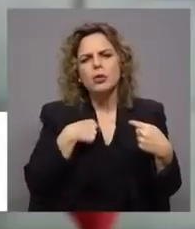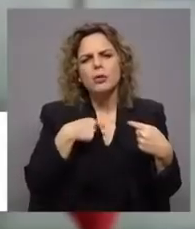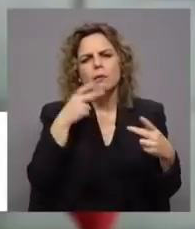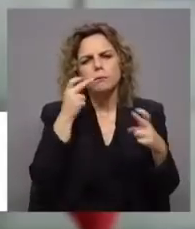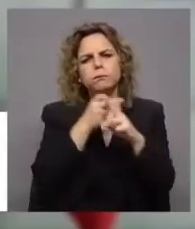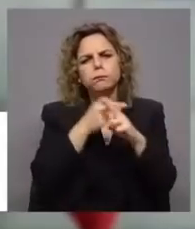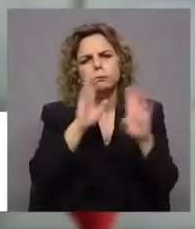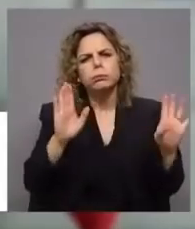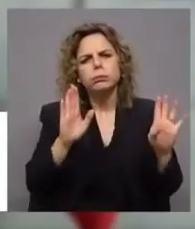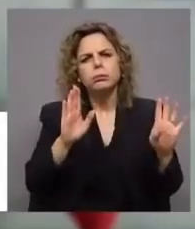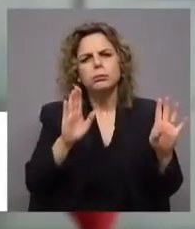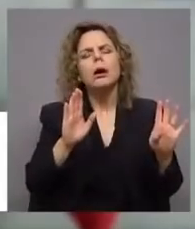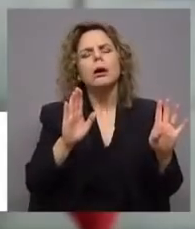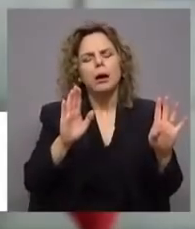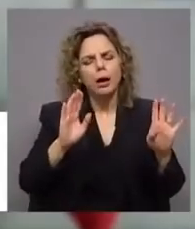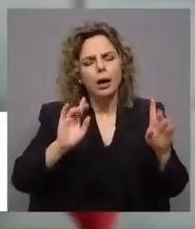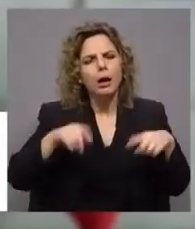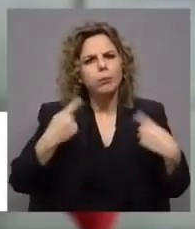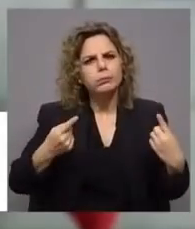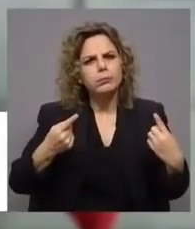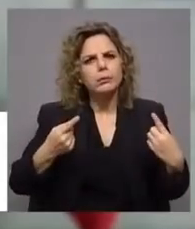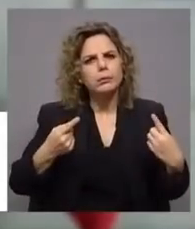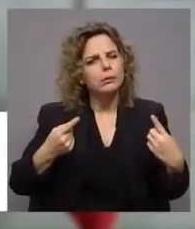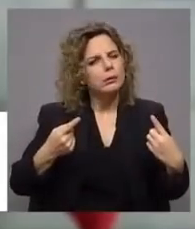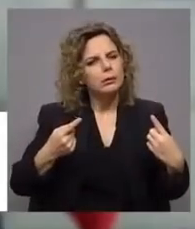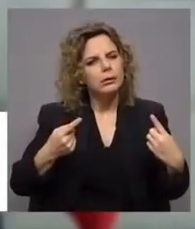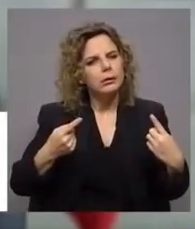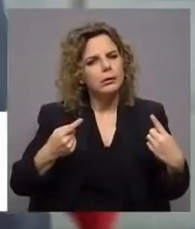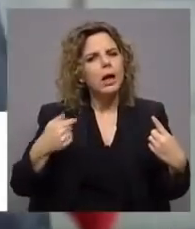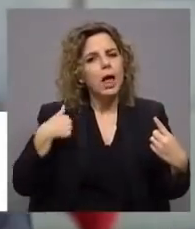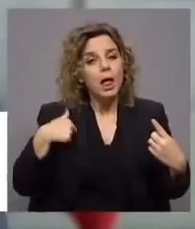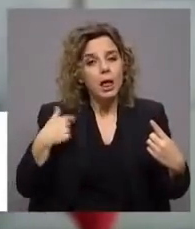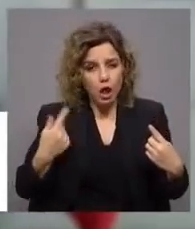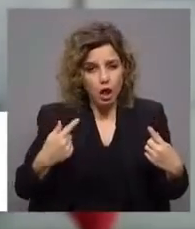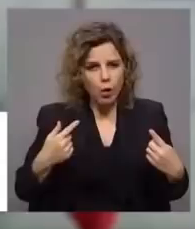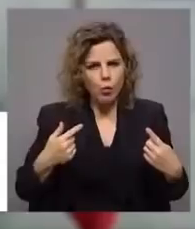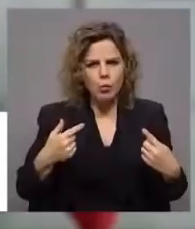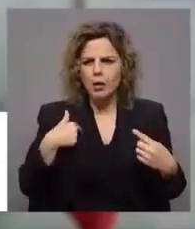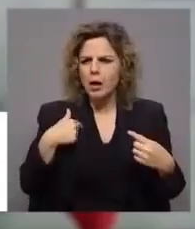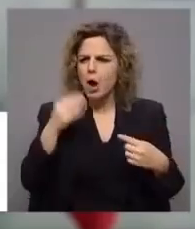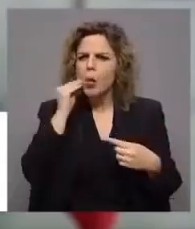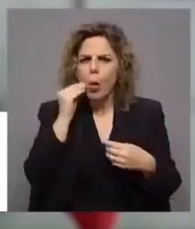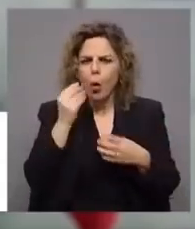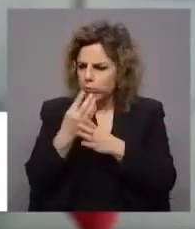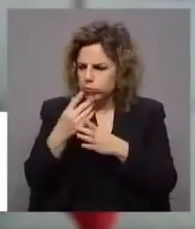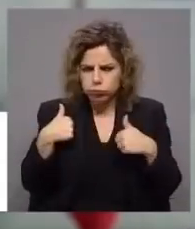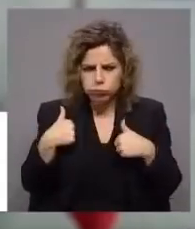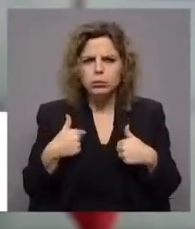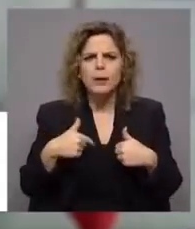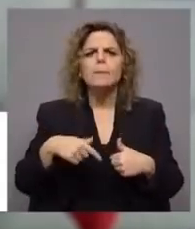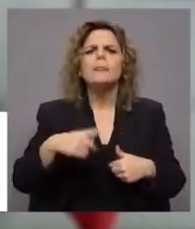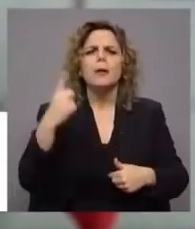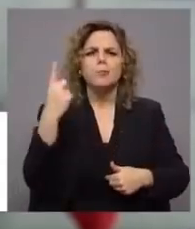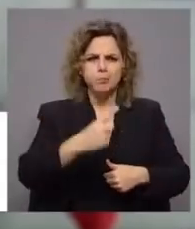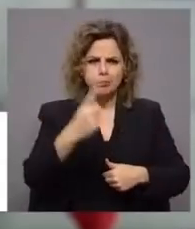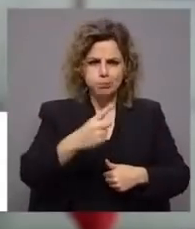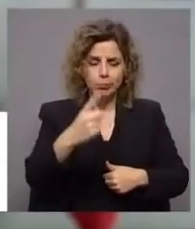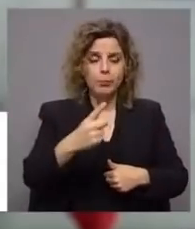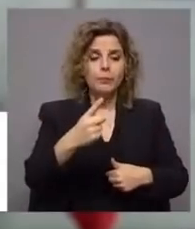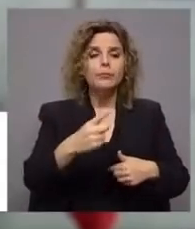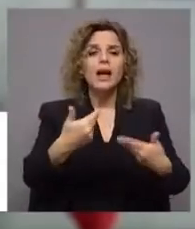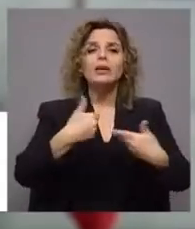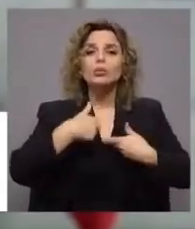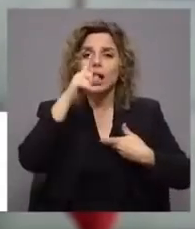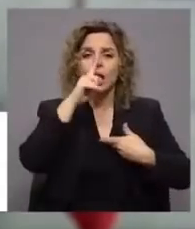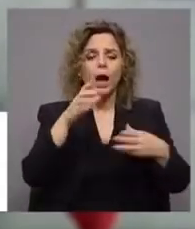Eu, sinceramente, sair da onde eu saí, virar presidente da República, fazer o que nós fizemos nesse país com a ajuda do povo